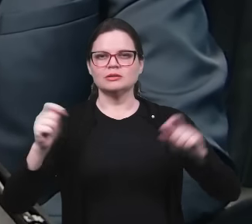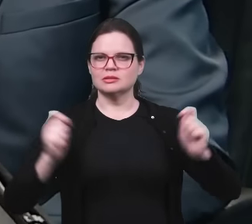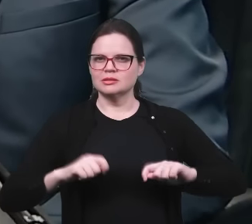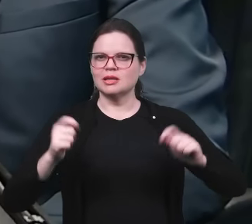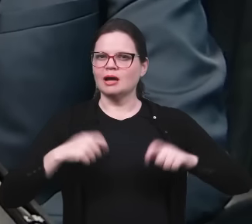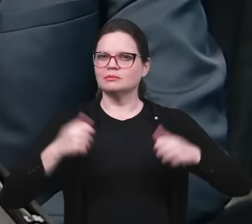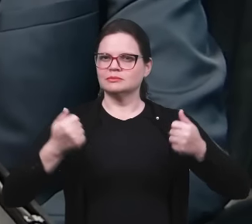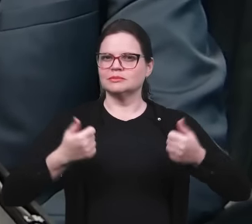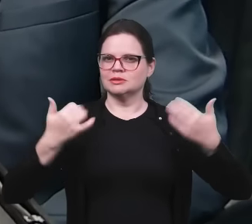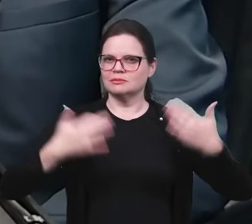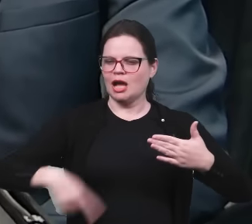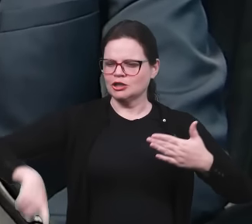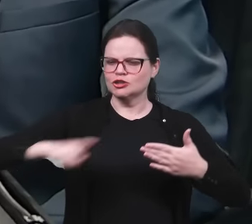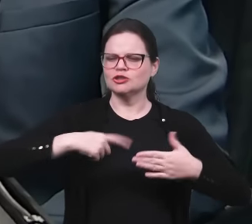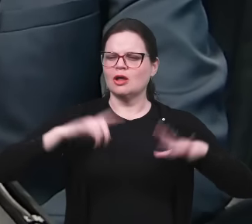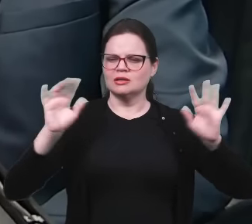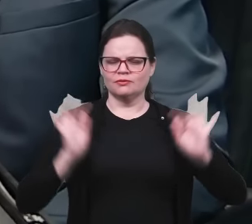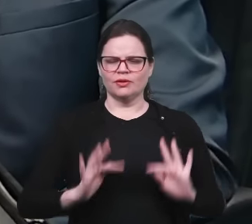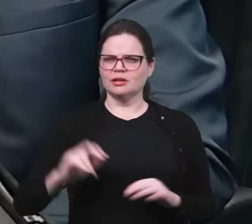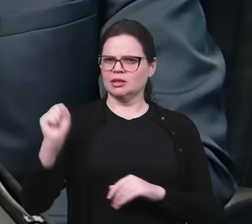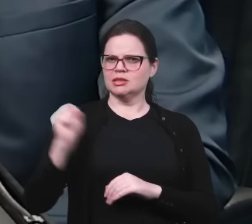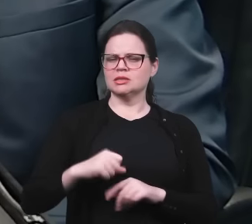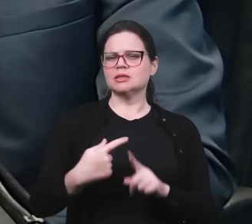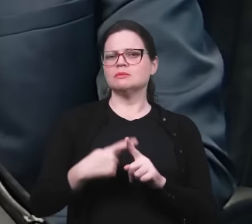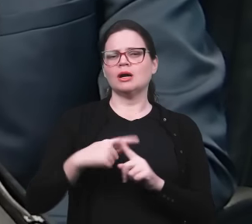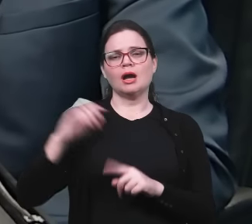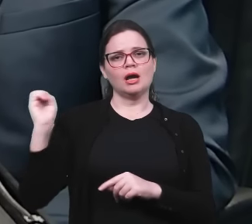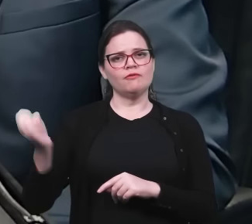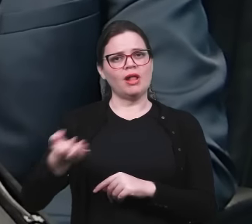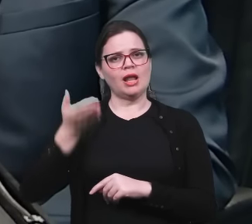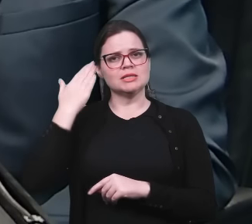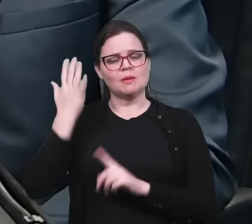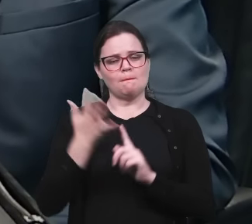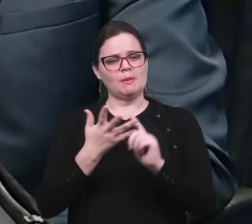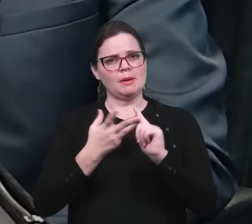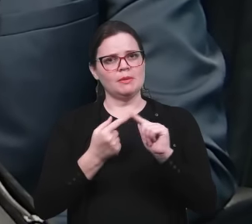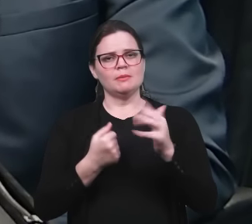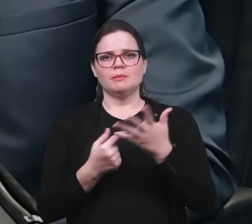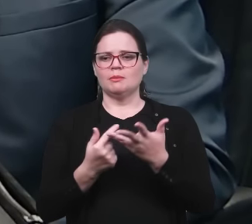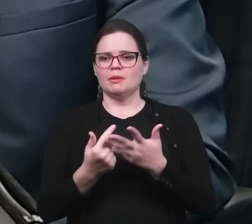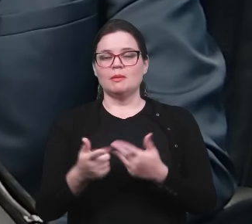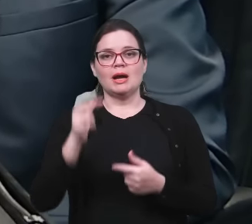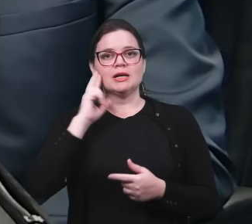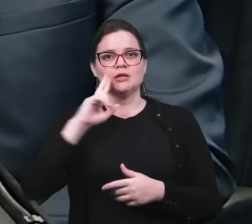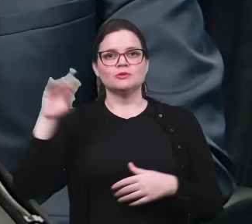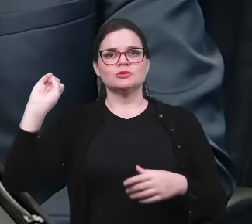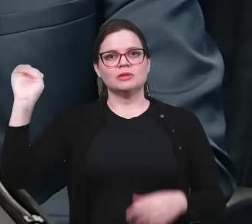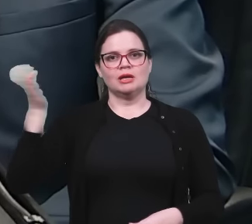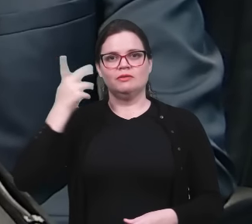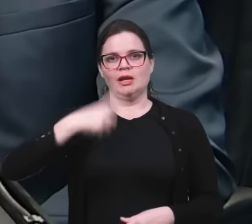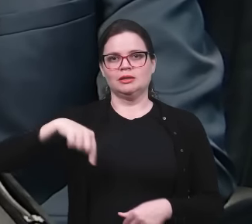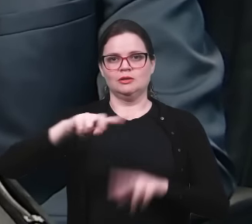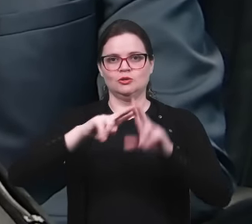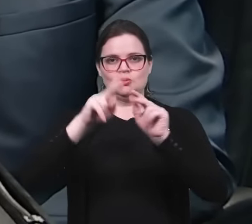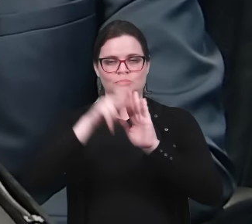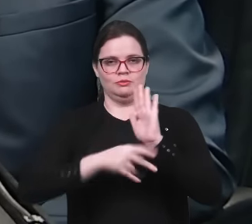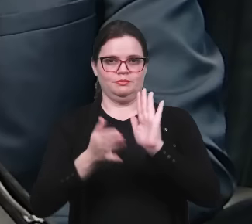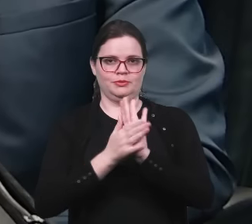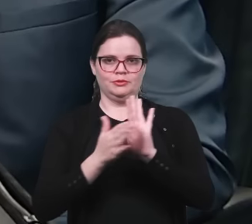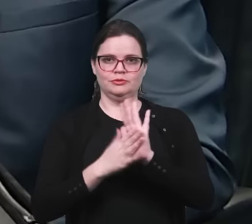muito felizes com as revelações que o Senhor tem nos dado, profundas de um projeto eterno do